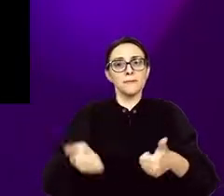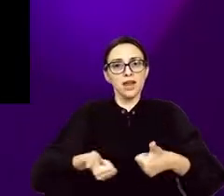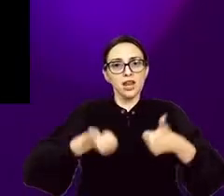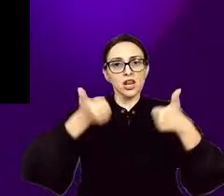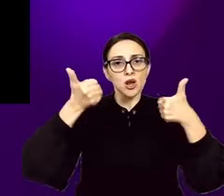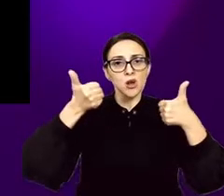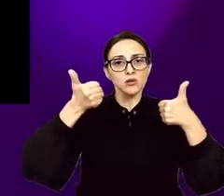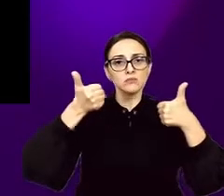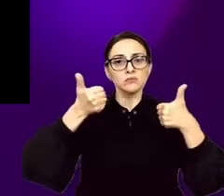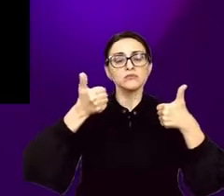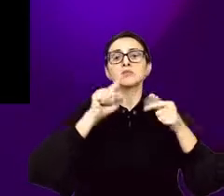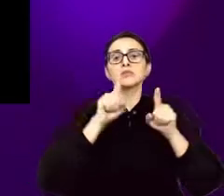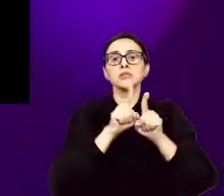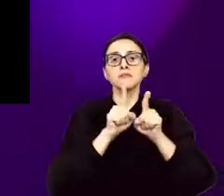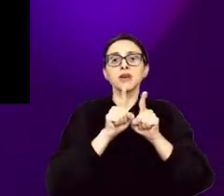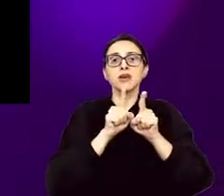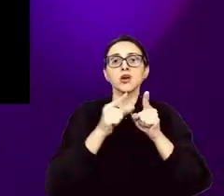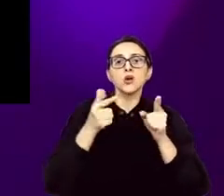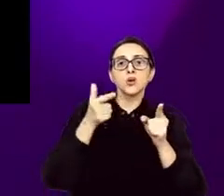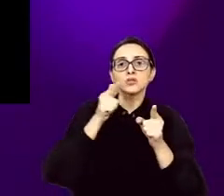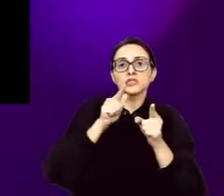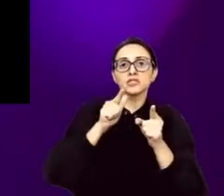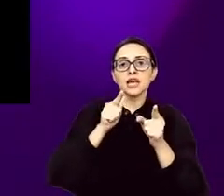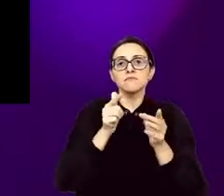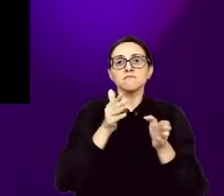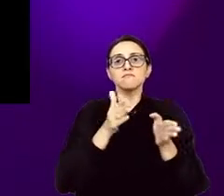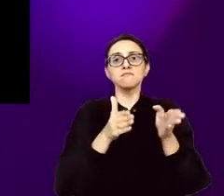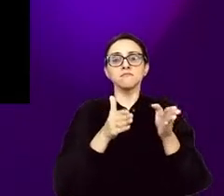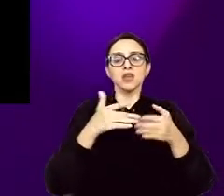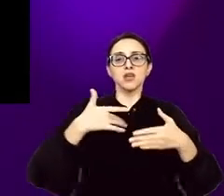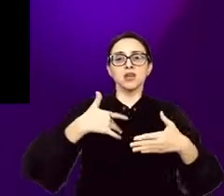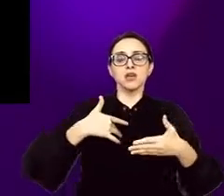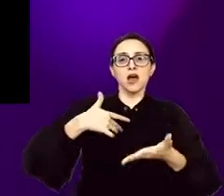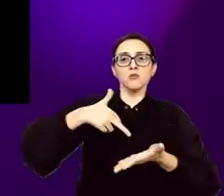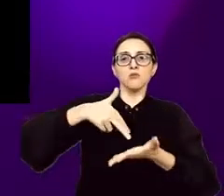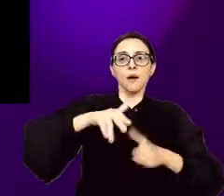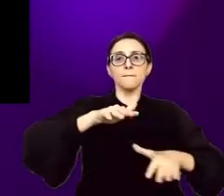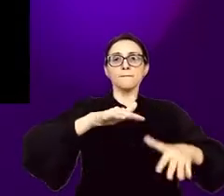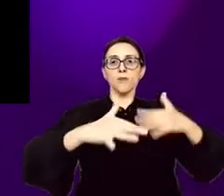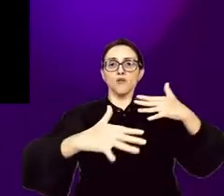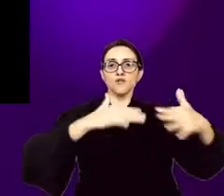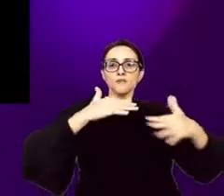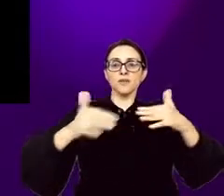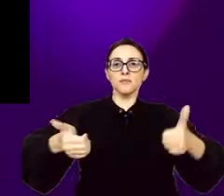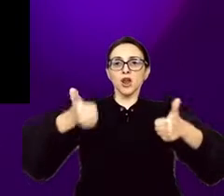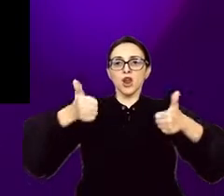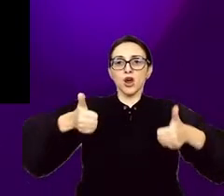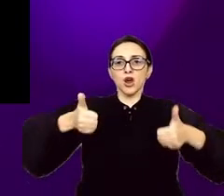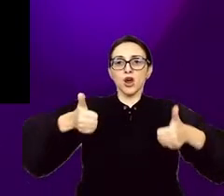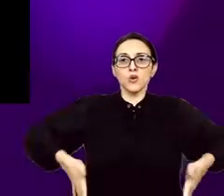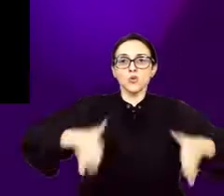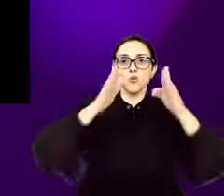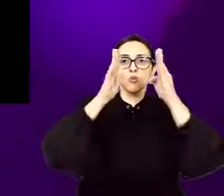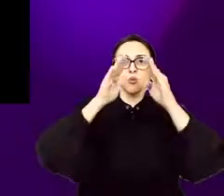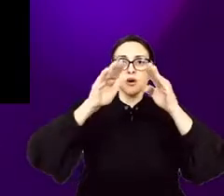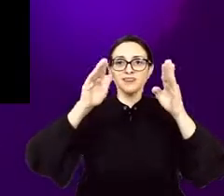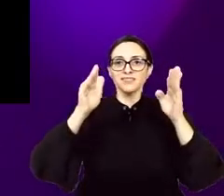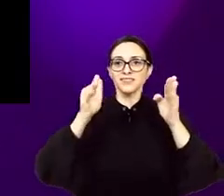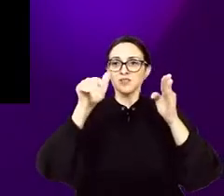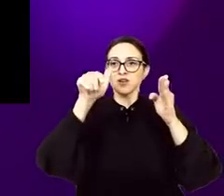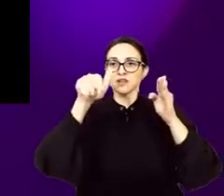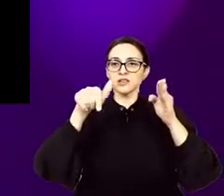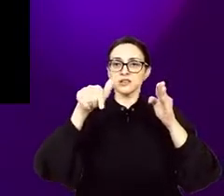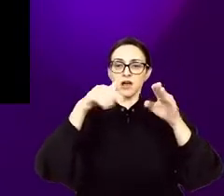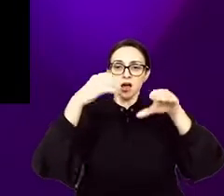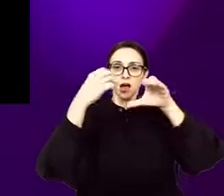nossos implantes, a gente consegue dar uma biomecânica melhor para esse quadril. Então, a gente faz uma radiografia desse paciente no perfil absoluto, em